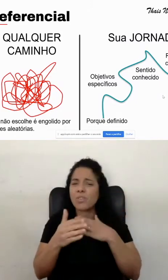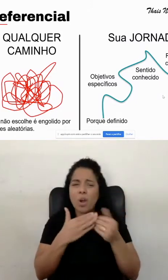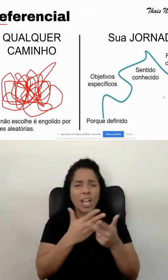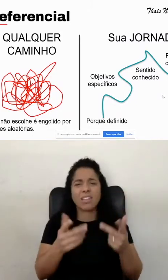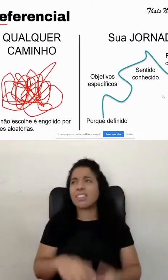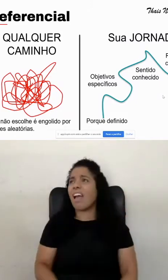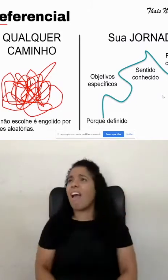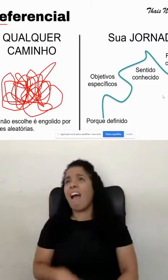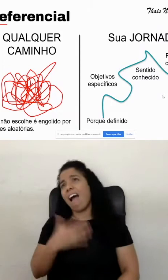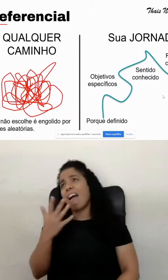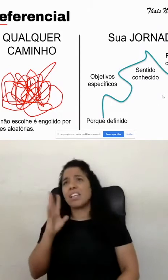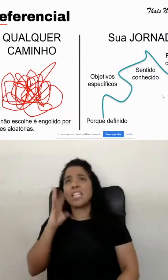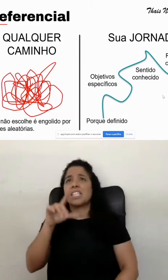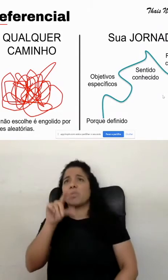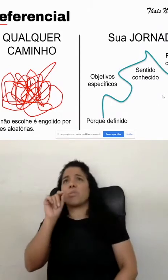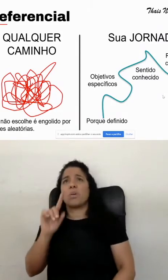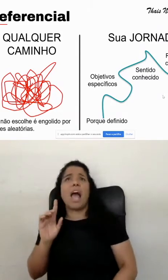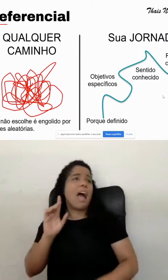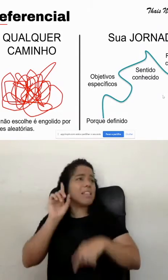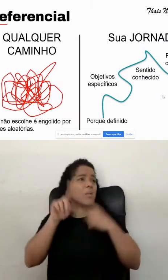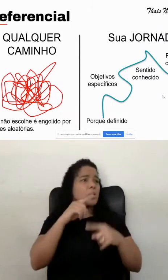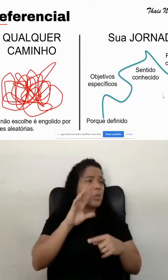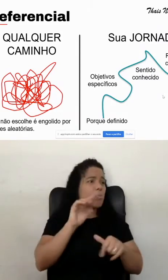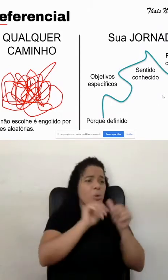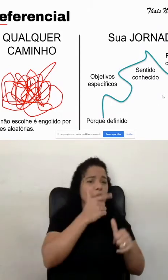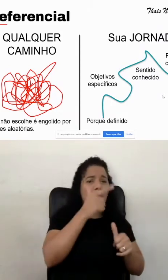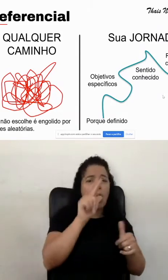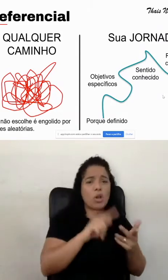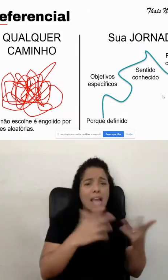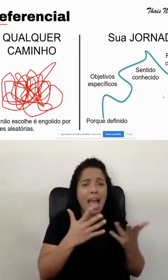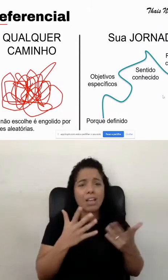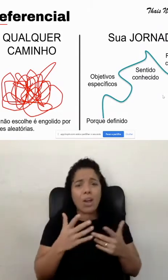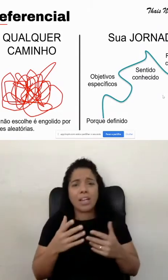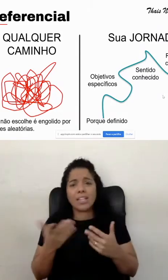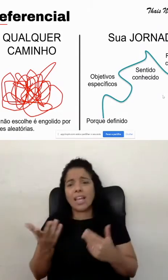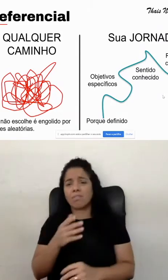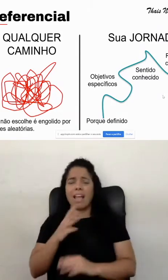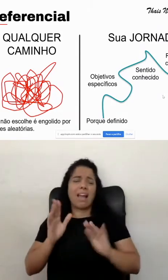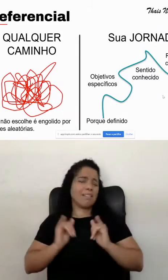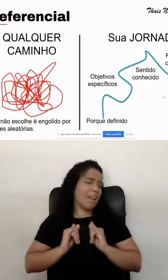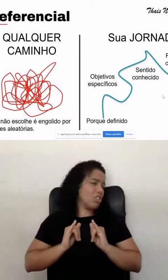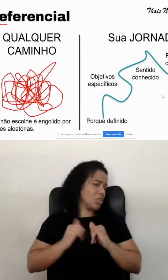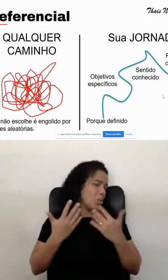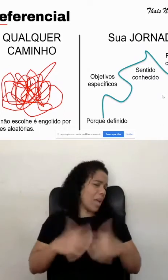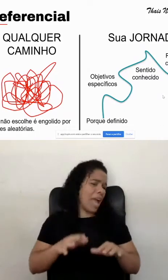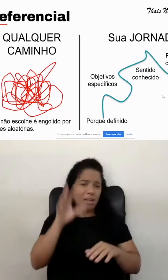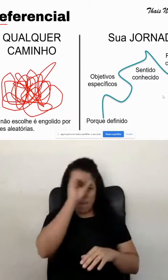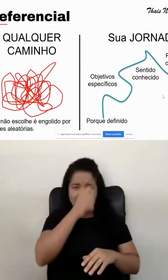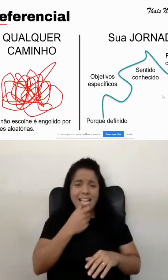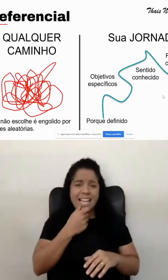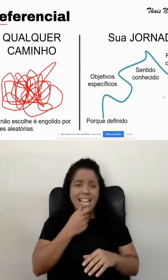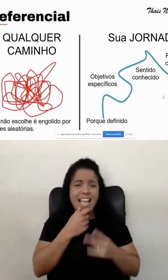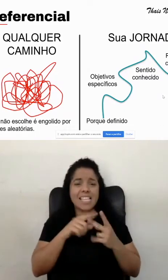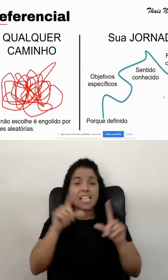Eu decido uma coisa e depois eu decido outra. Agora eu fiquei quietinho aqui, eu não quero aprender inglês, aí eu diminuo